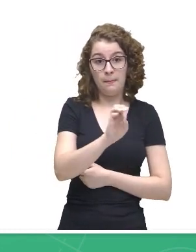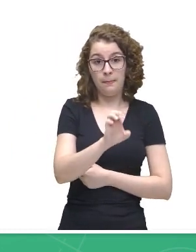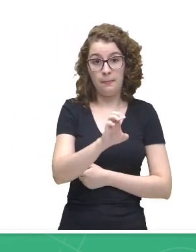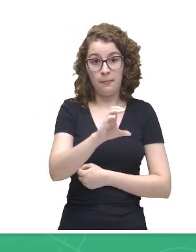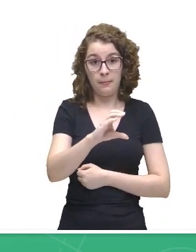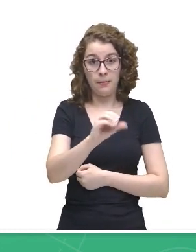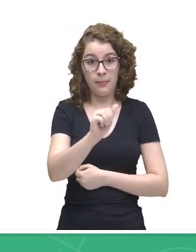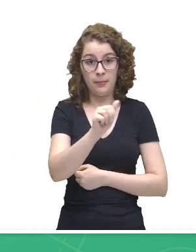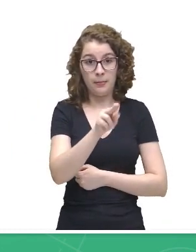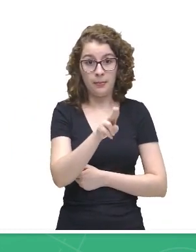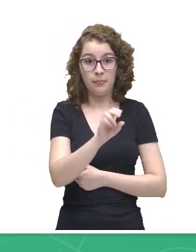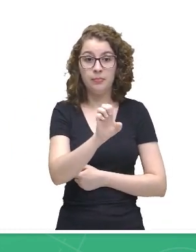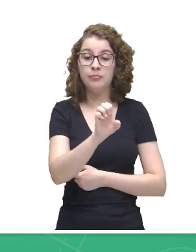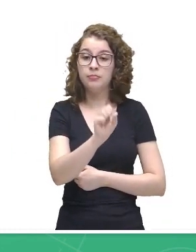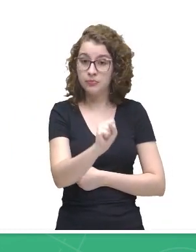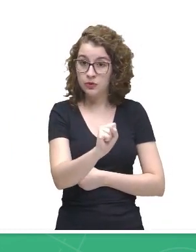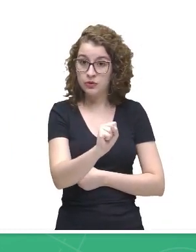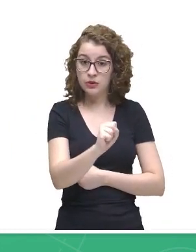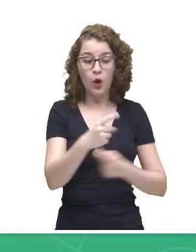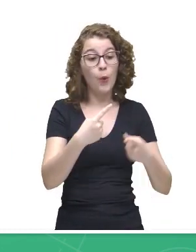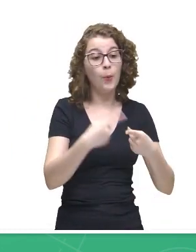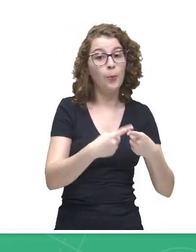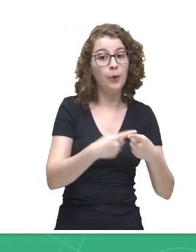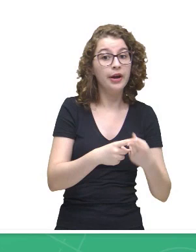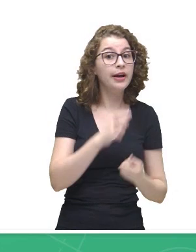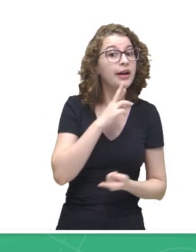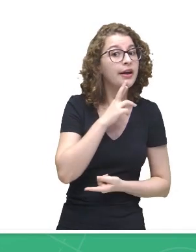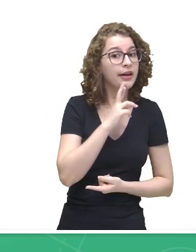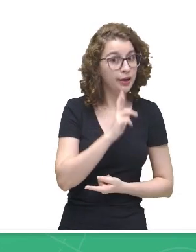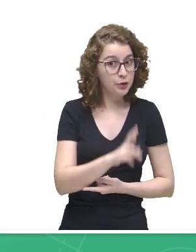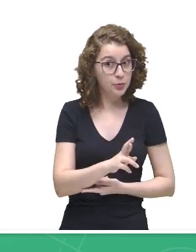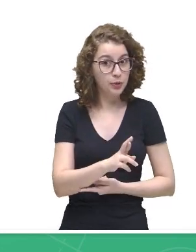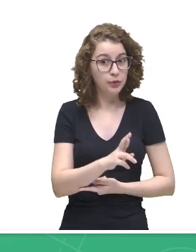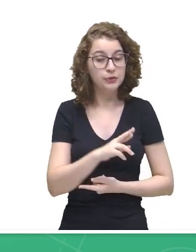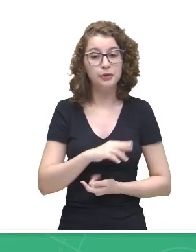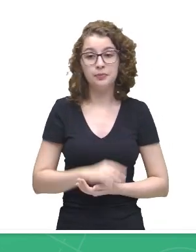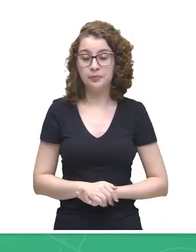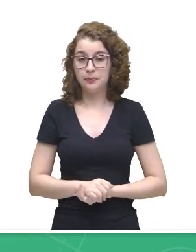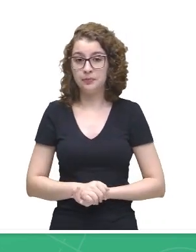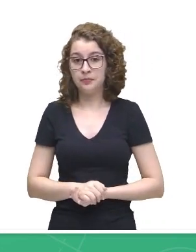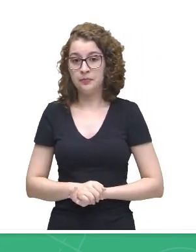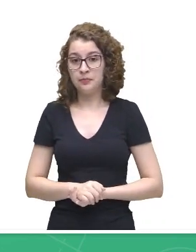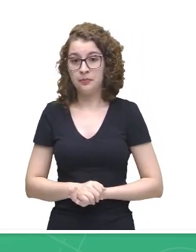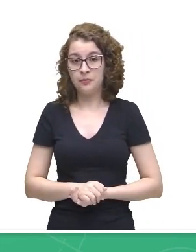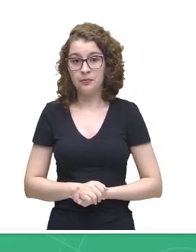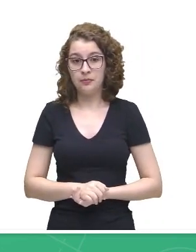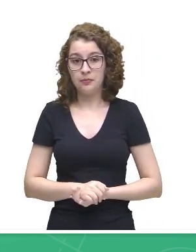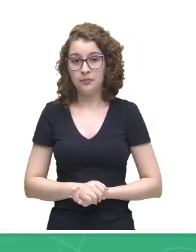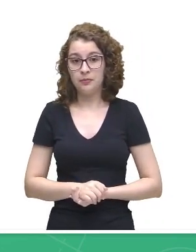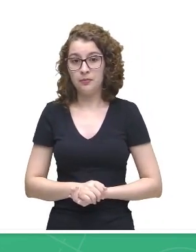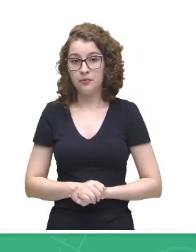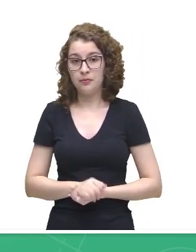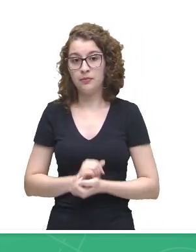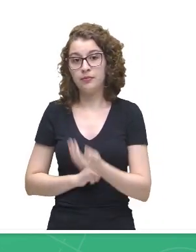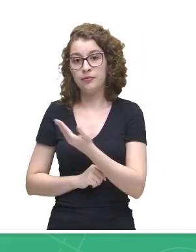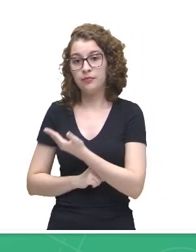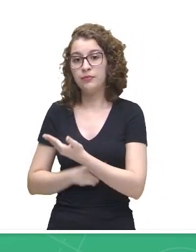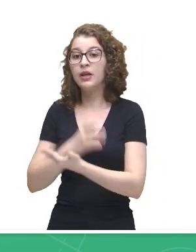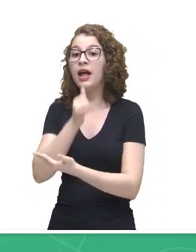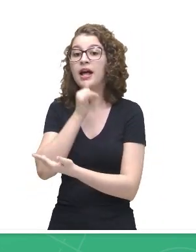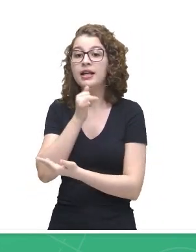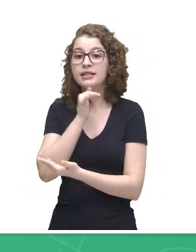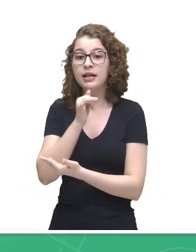da palavra porquê, certo? Mas na língua inglesa é bem mais fácil. Vejam aqui o exemplo. Julia likes